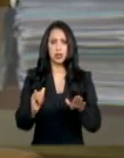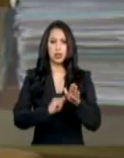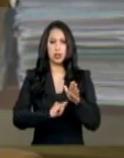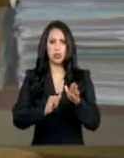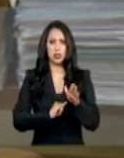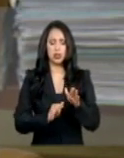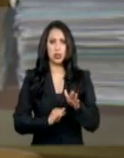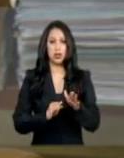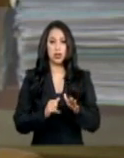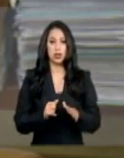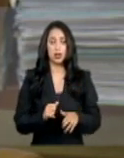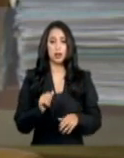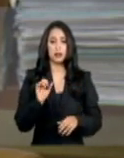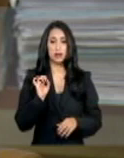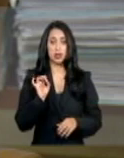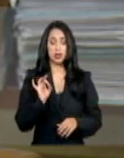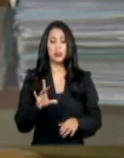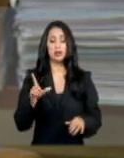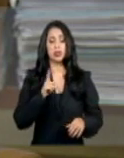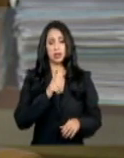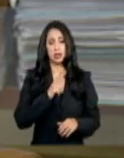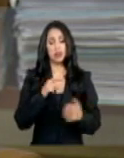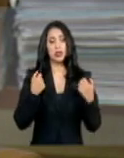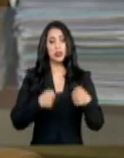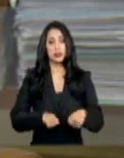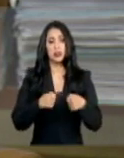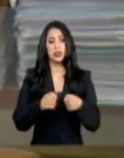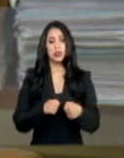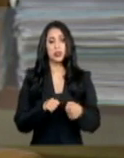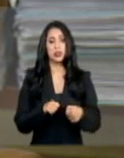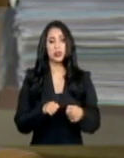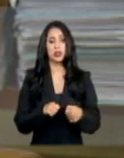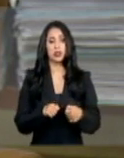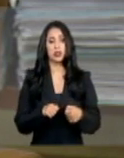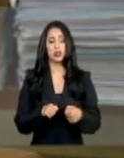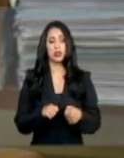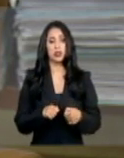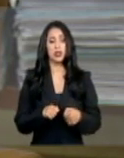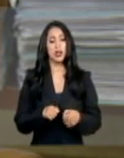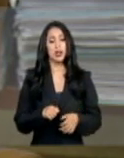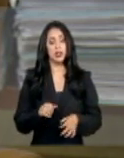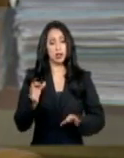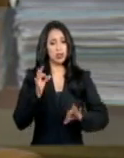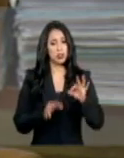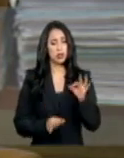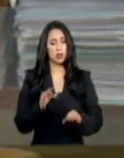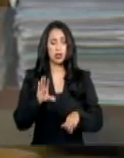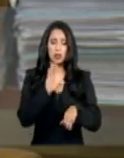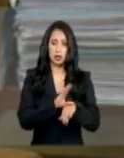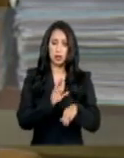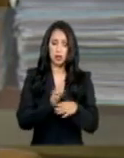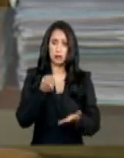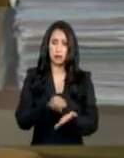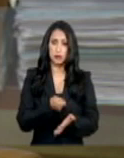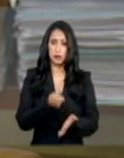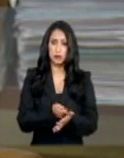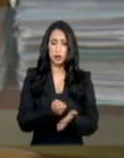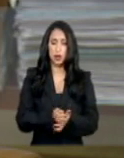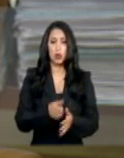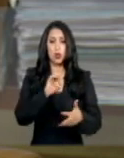vinculado chove porém os necessários condicionamentos que a ordem jurídico constitucional impõe a ação do poder